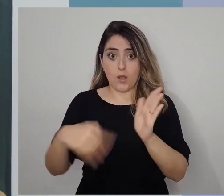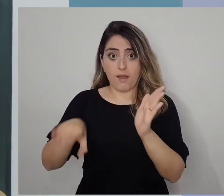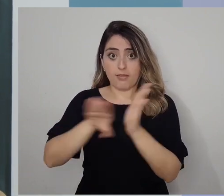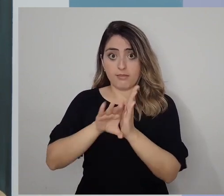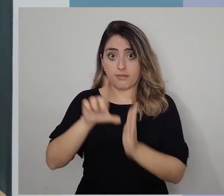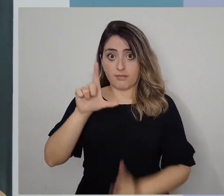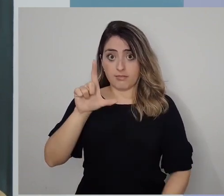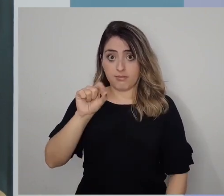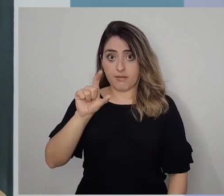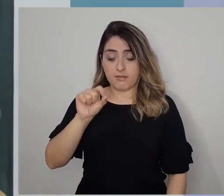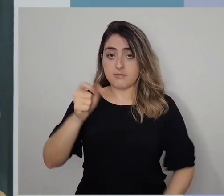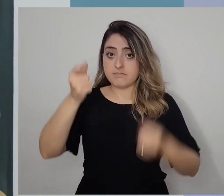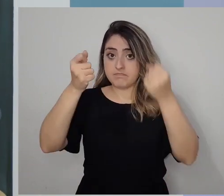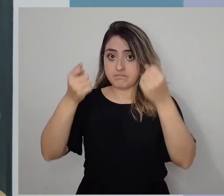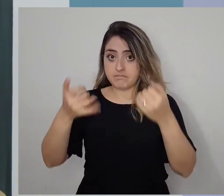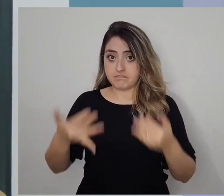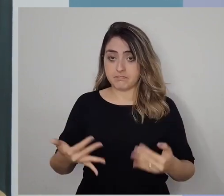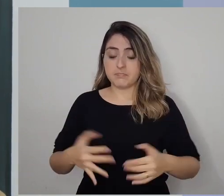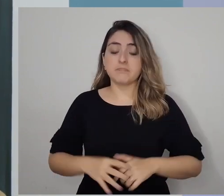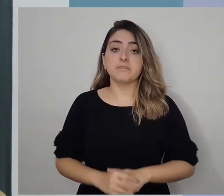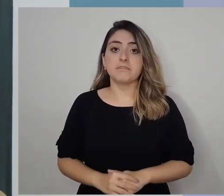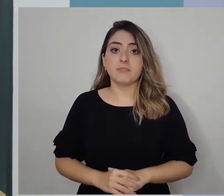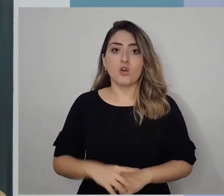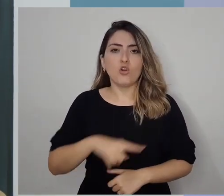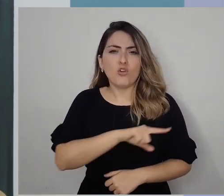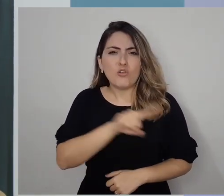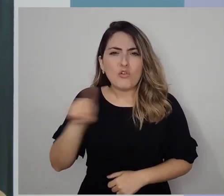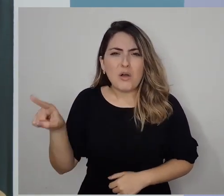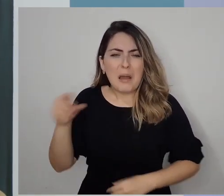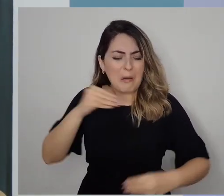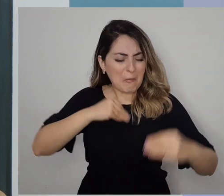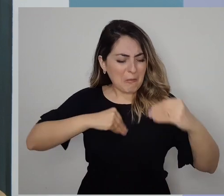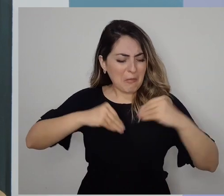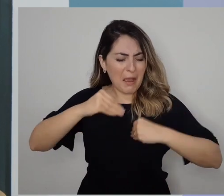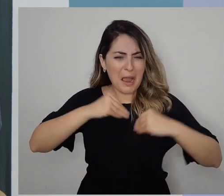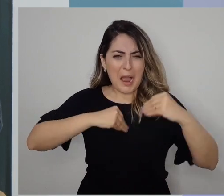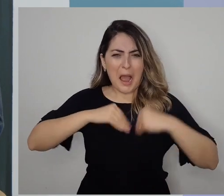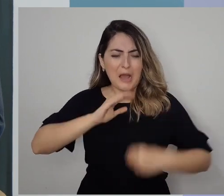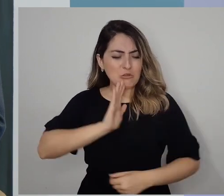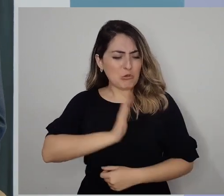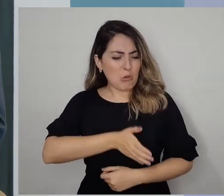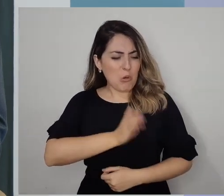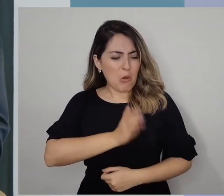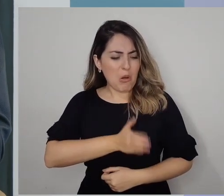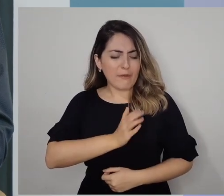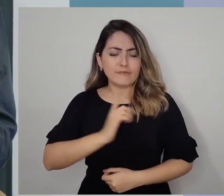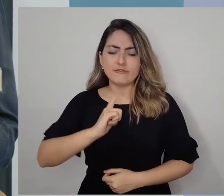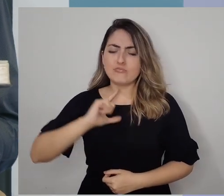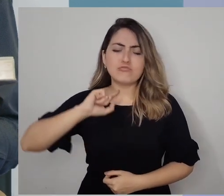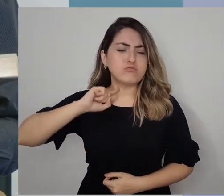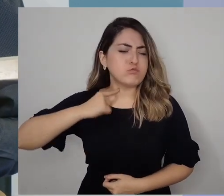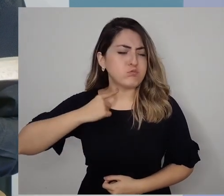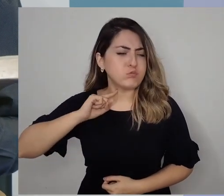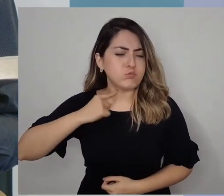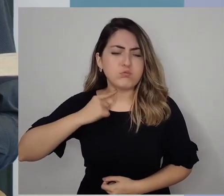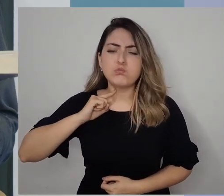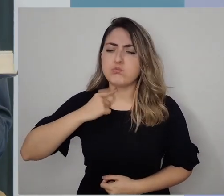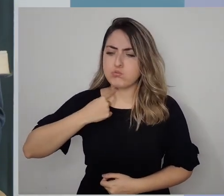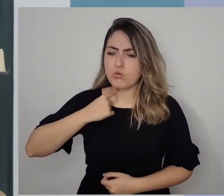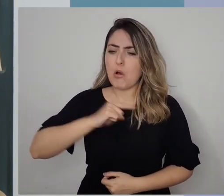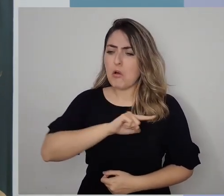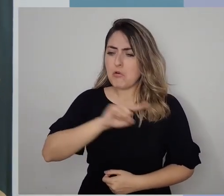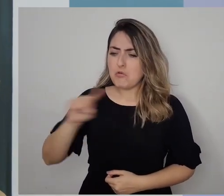deu vida quando vocês estavam mortos em suas transgressões e pecados, nos quais vocês